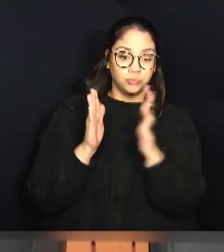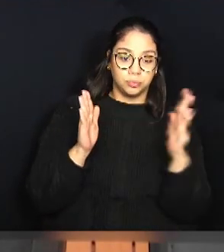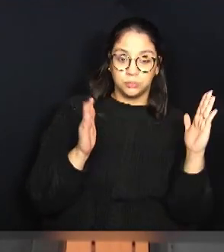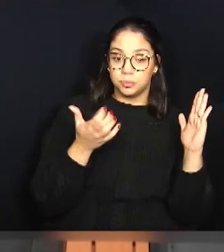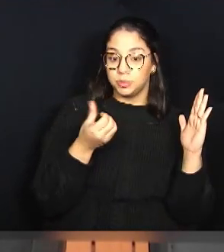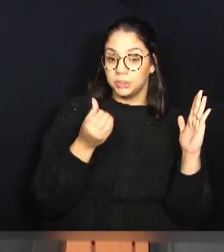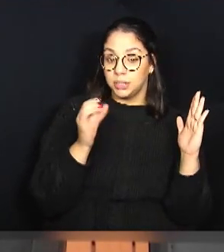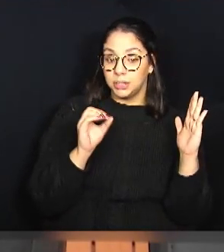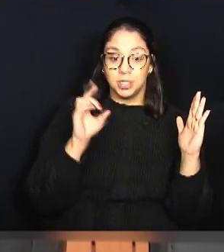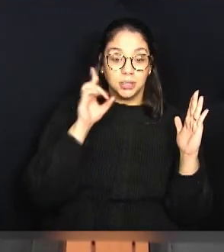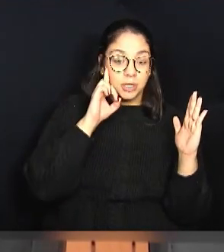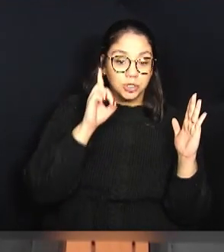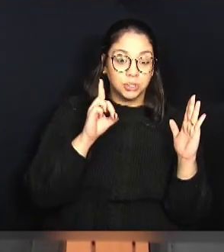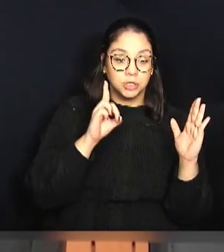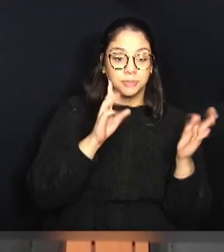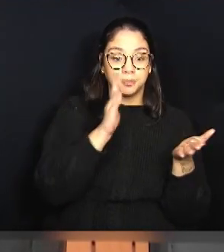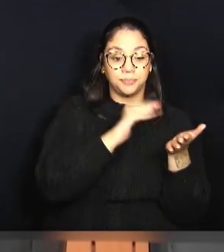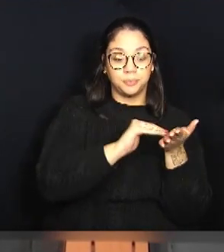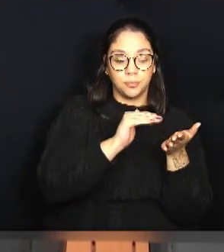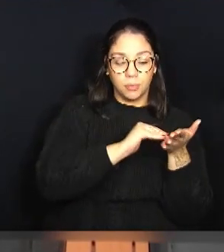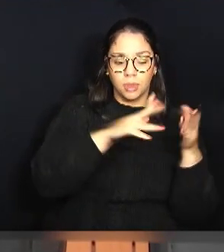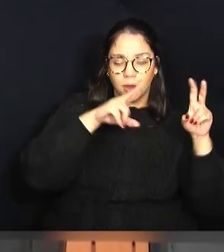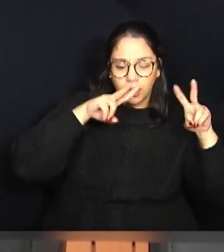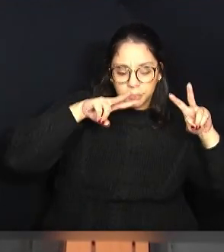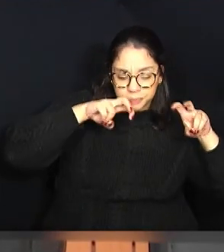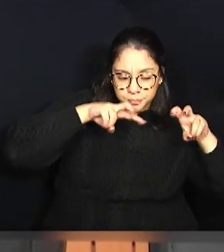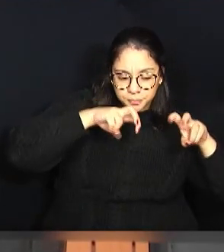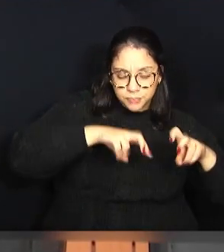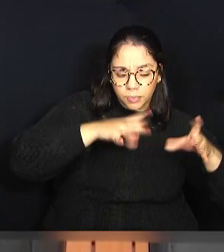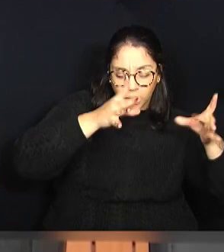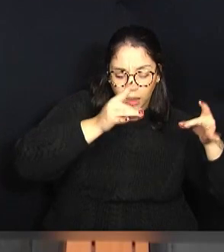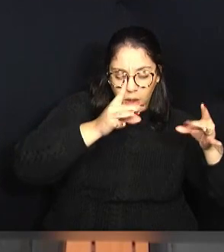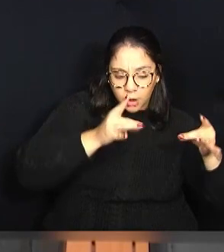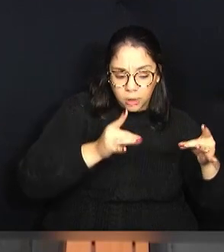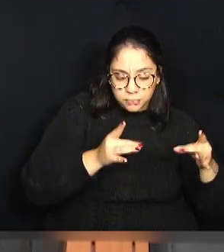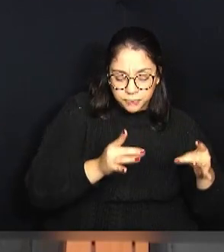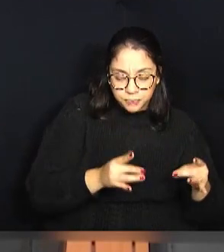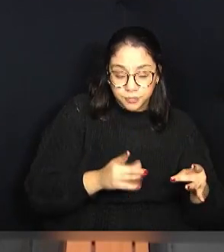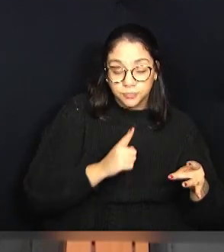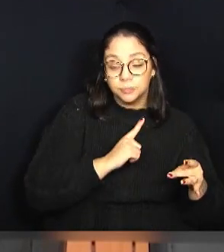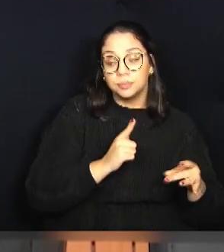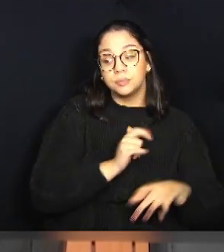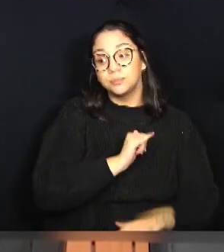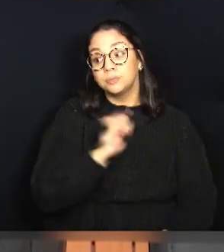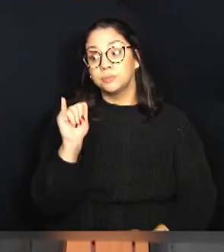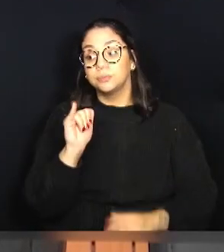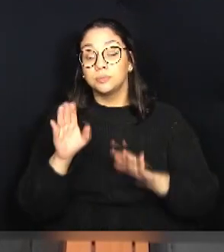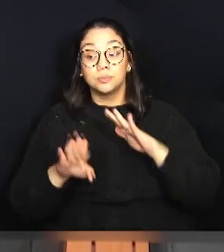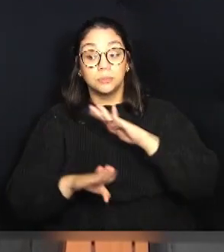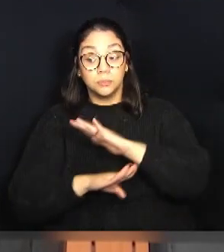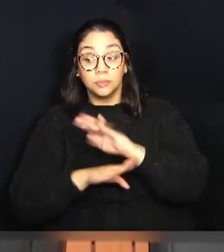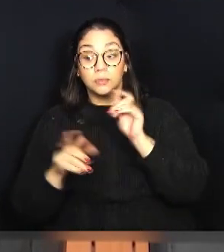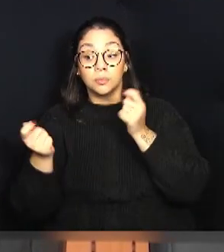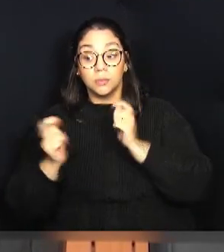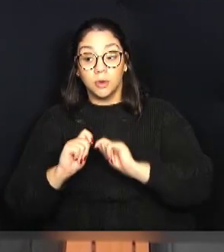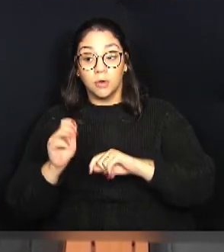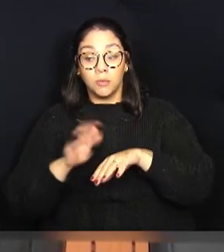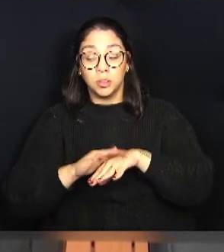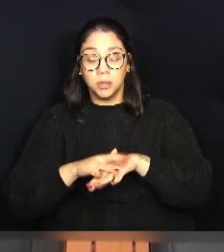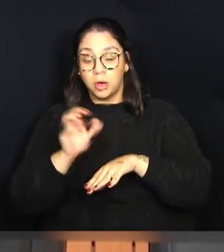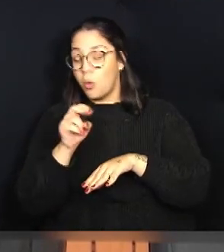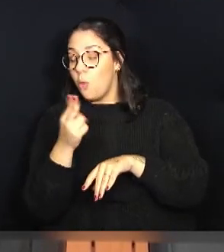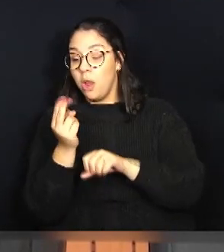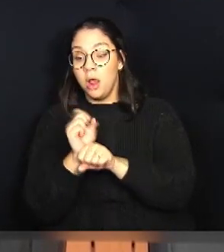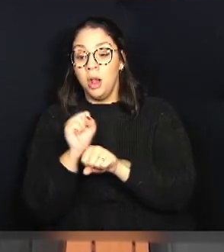dias para analisar emenda por emenda e fazer uma devolutiva à Câmara, o que era impossível ser realizado ou não,